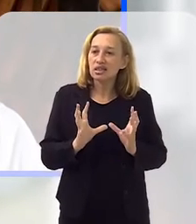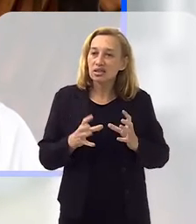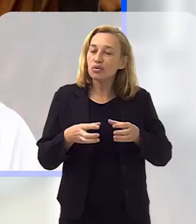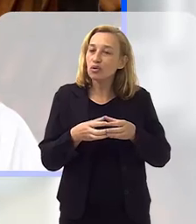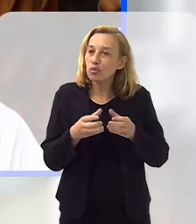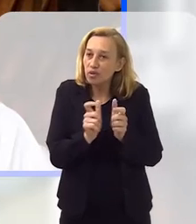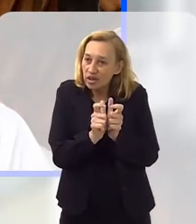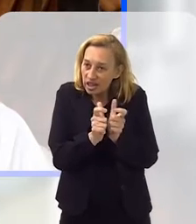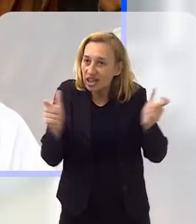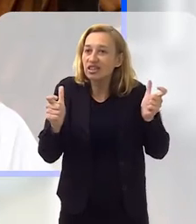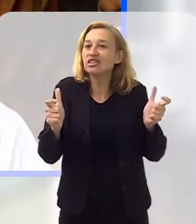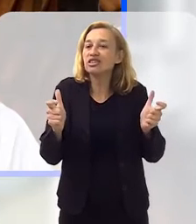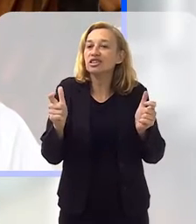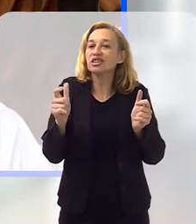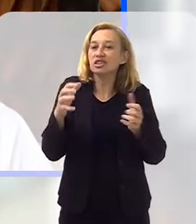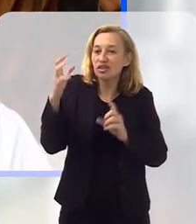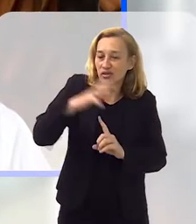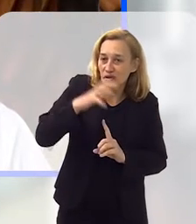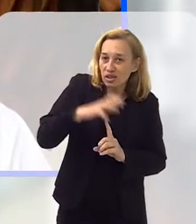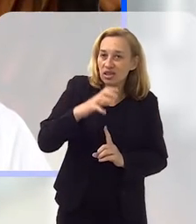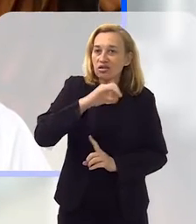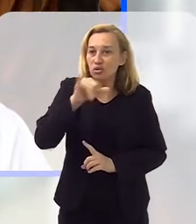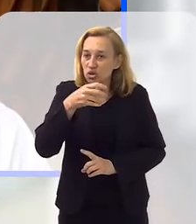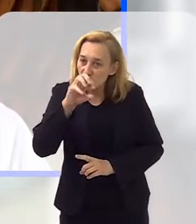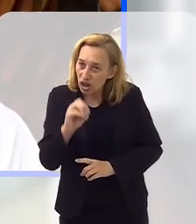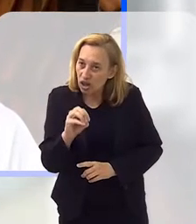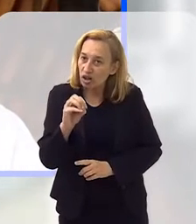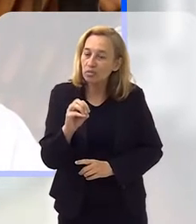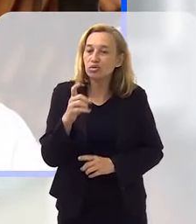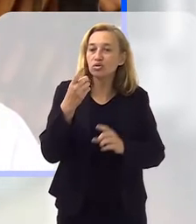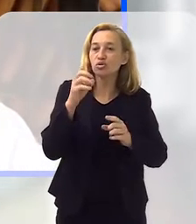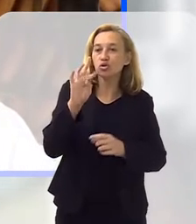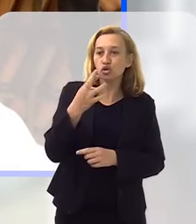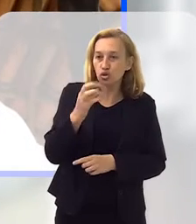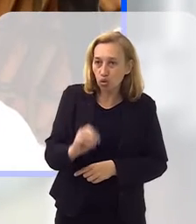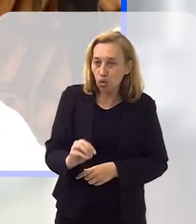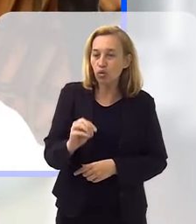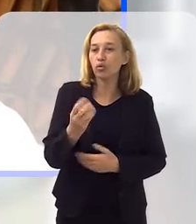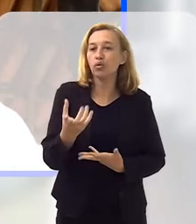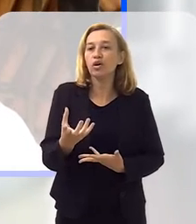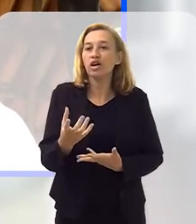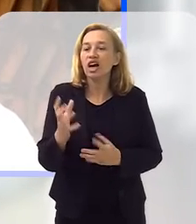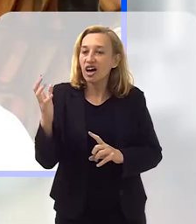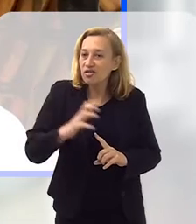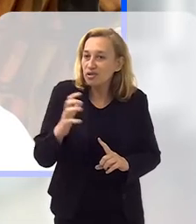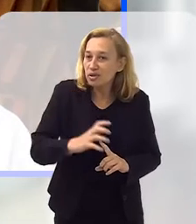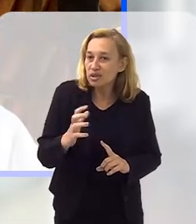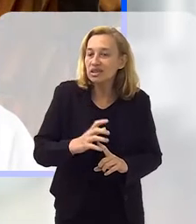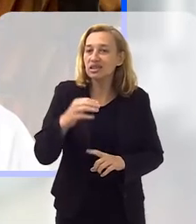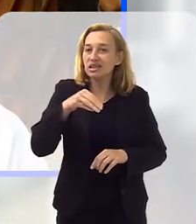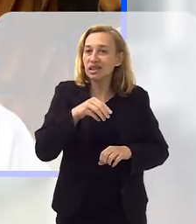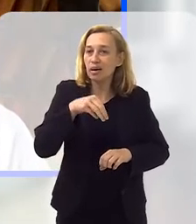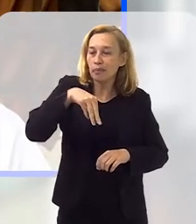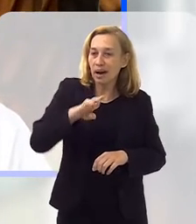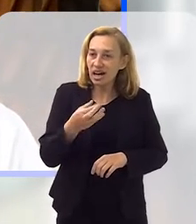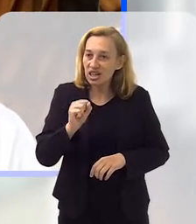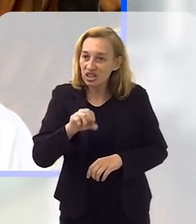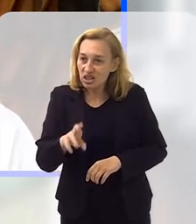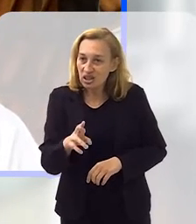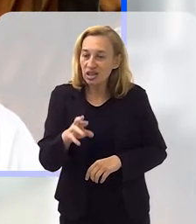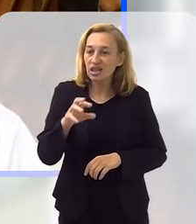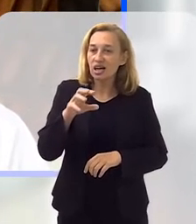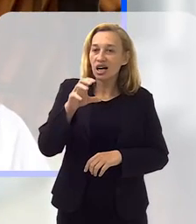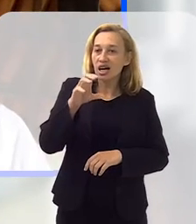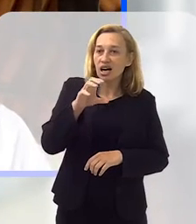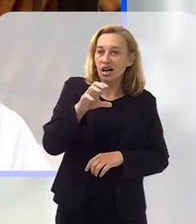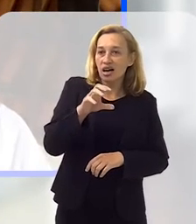canto orfeônico, né? Você tem a influência do jongo, a influência do choro, a influência das marchas